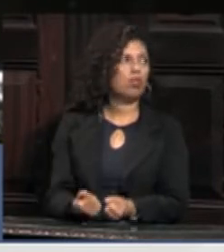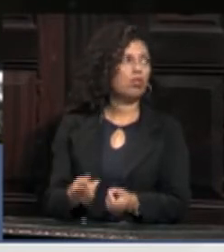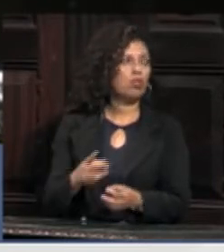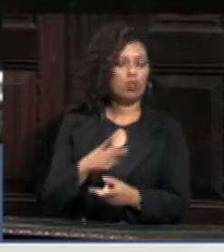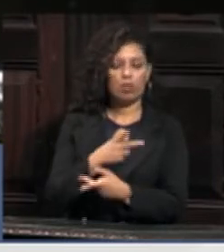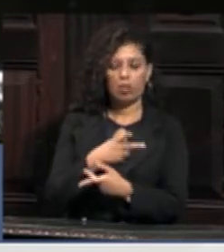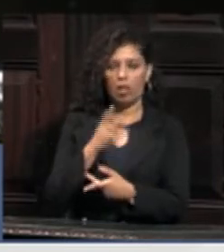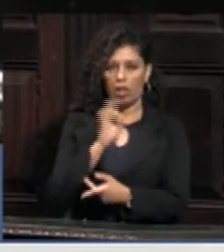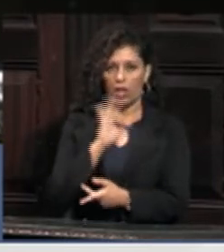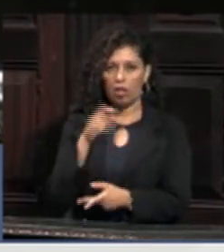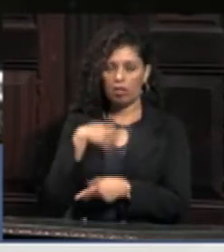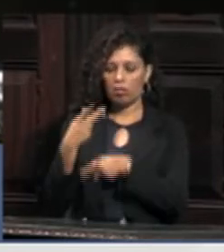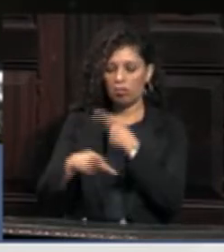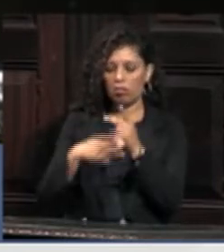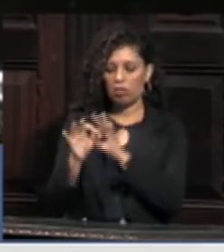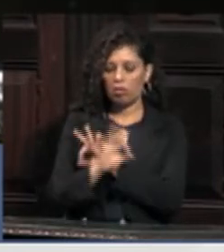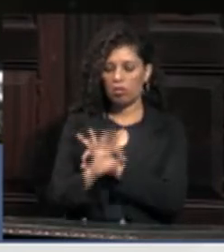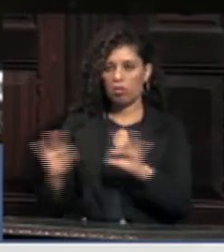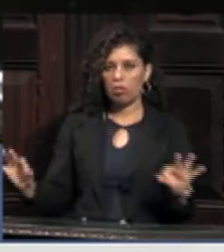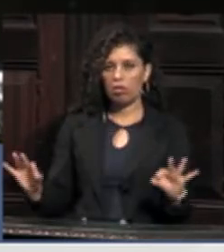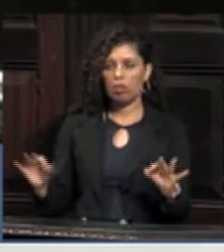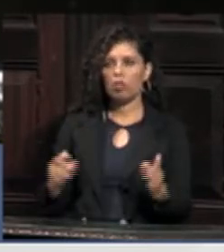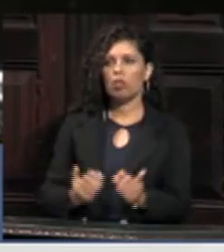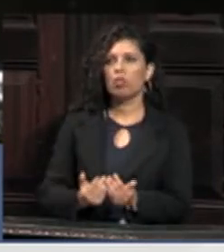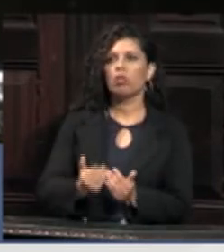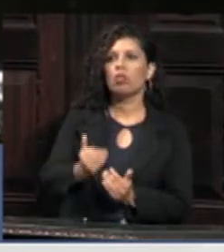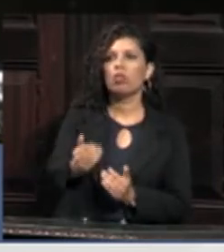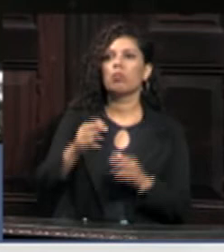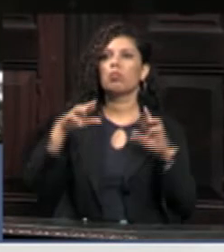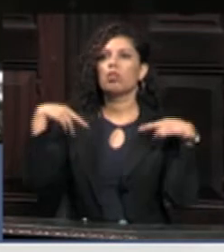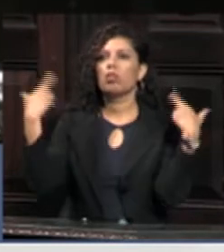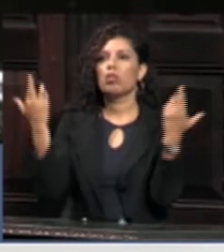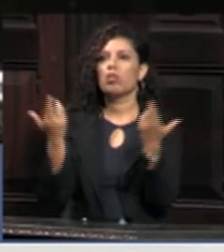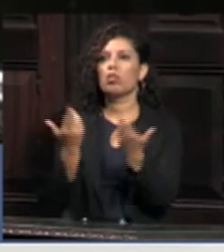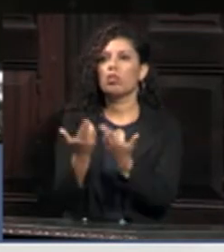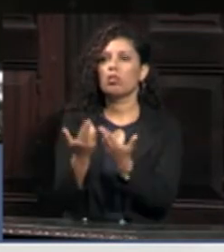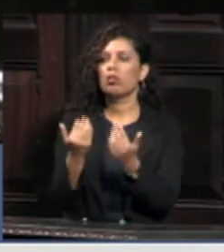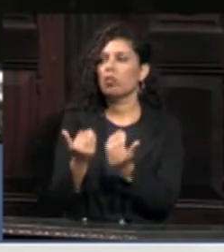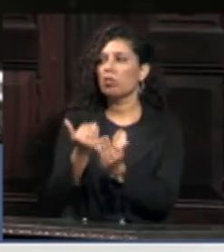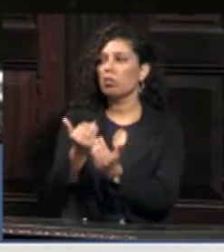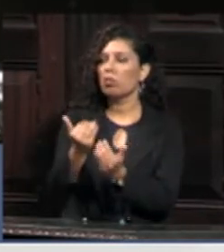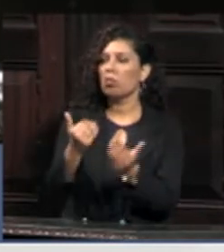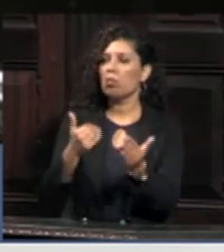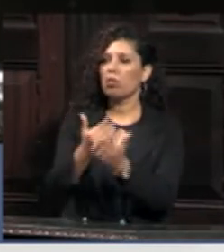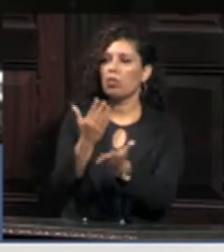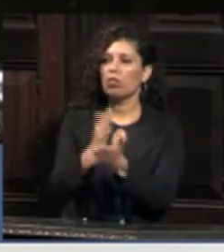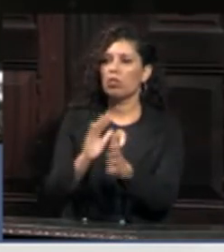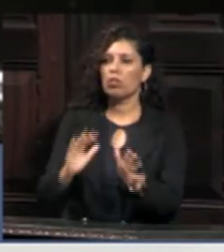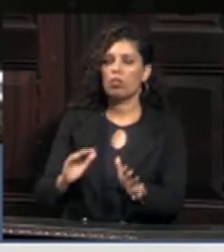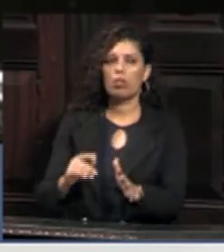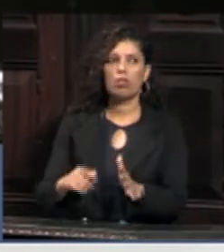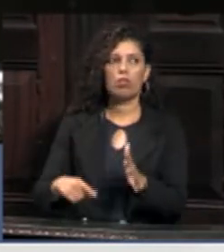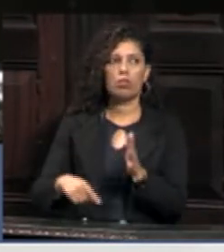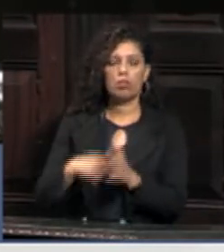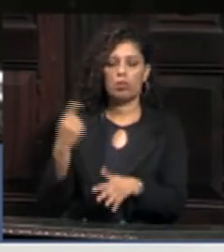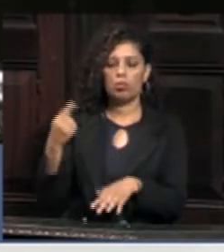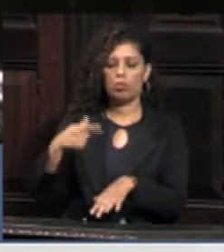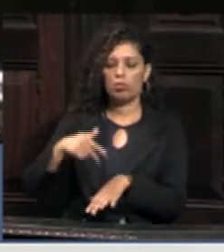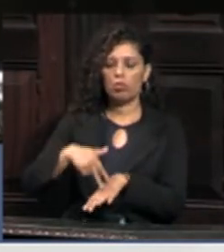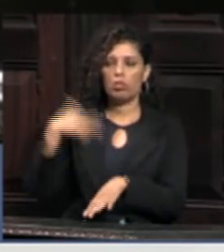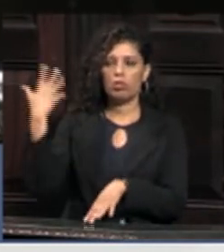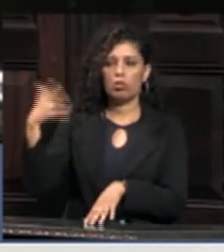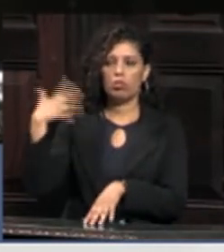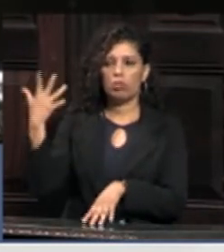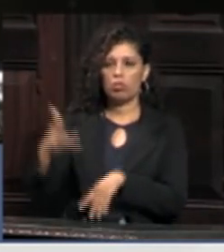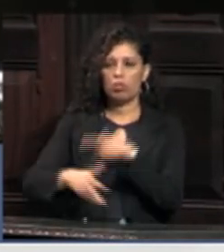Nada mais havendo a tratar na ordem do dia, passa-se ao expediente final. Com o primeiro orador inscrito, convido para que